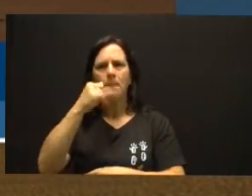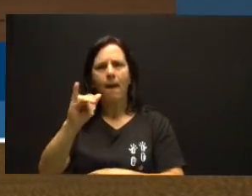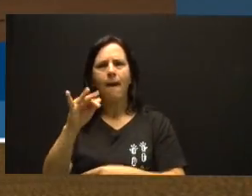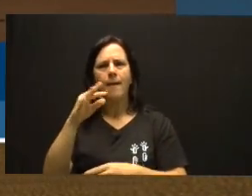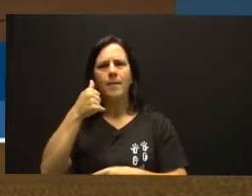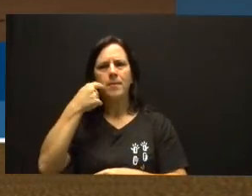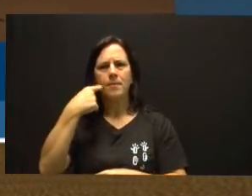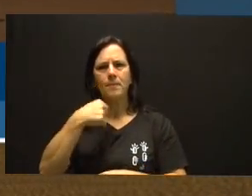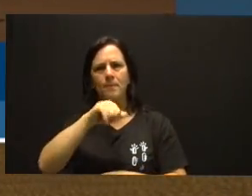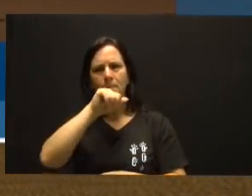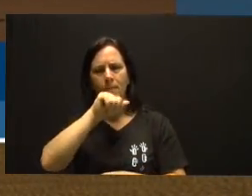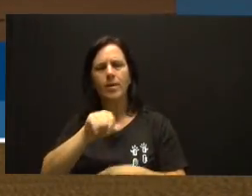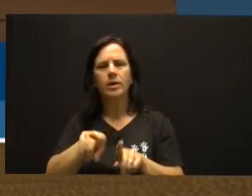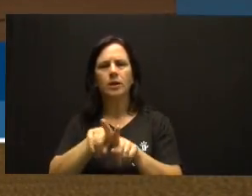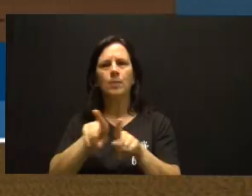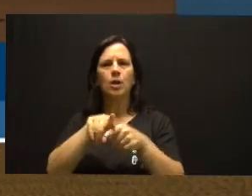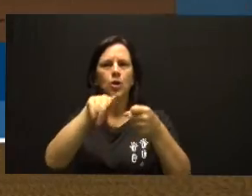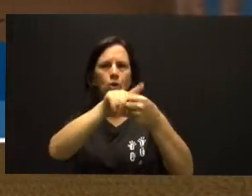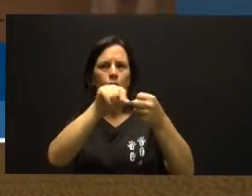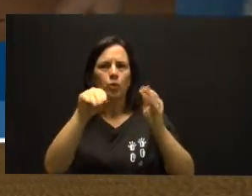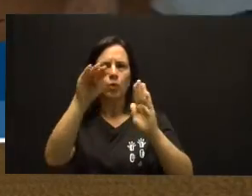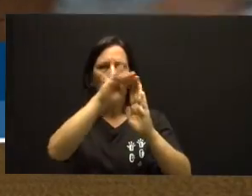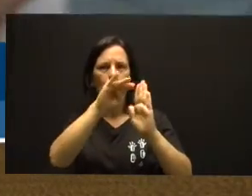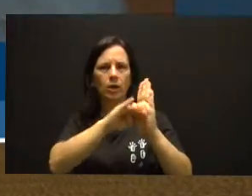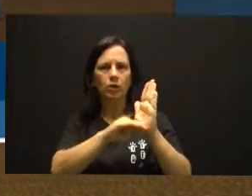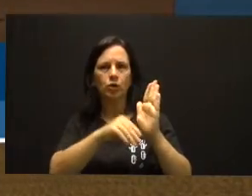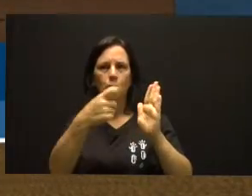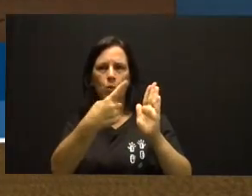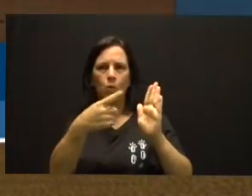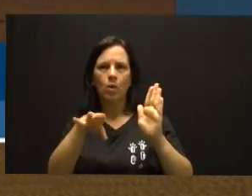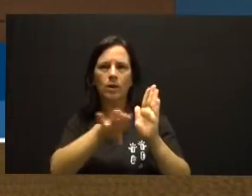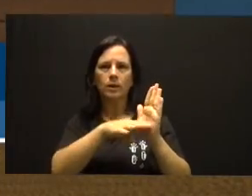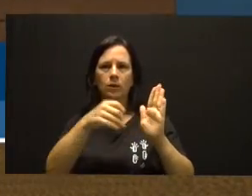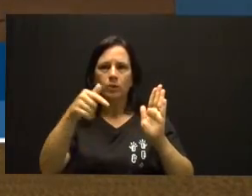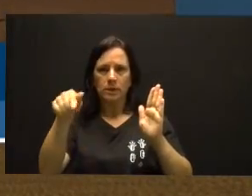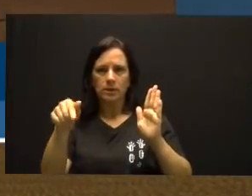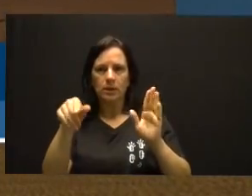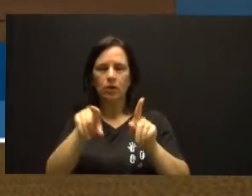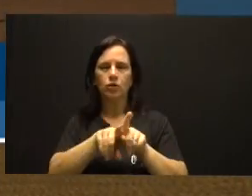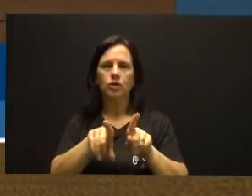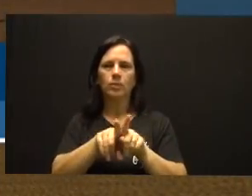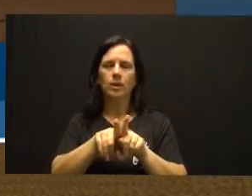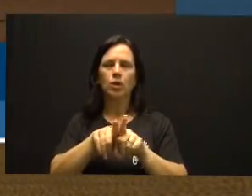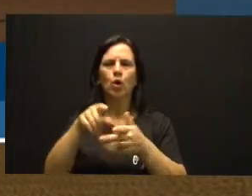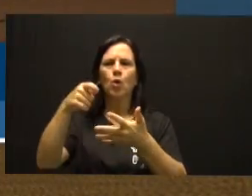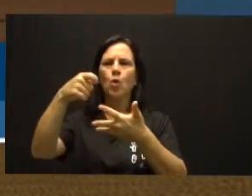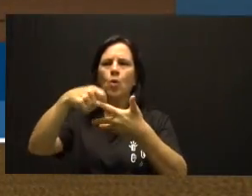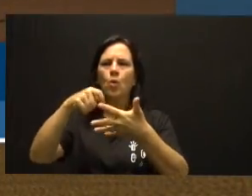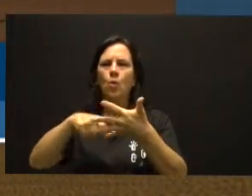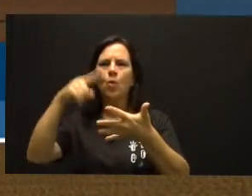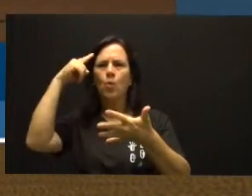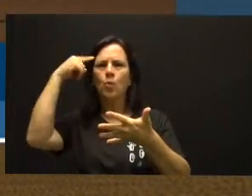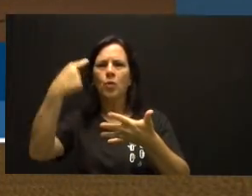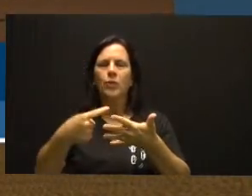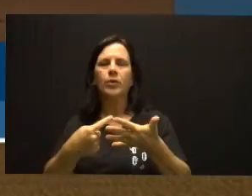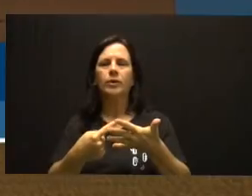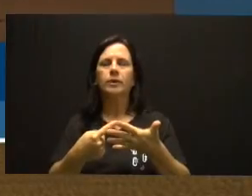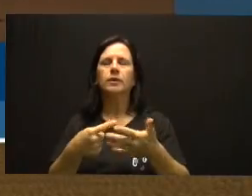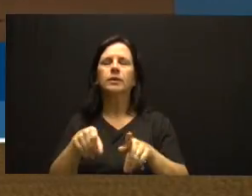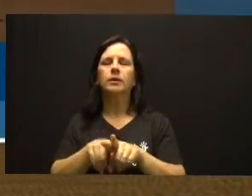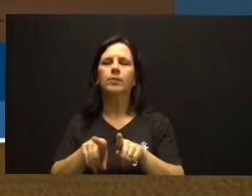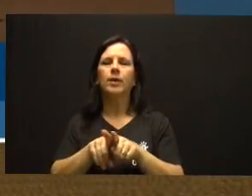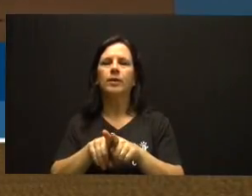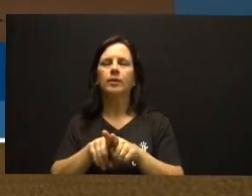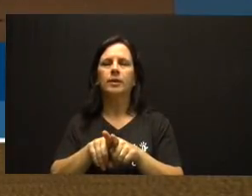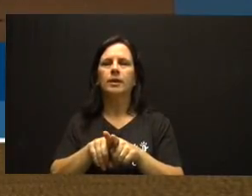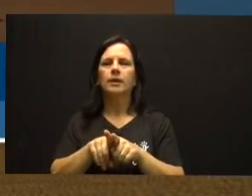medidas do artigo 129, 1 e 7, promover a execução de suas decisões, podendo, para tanto,